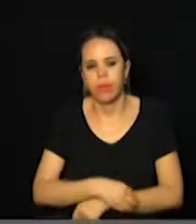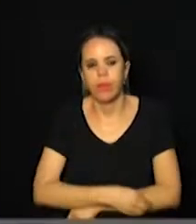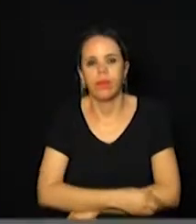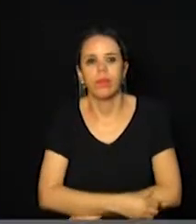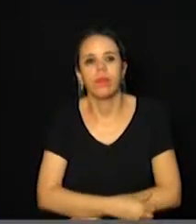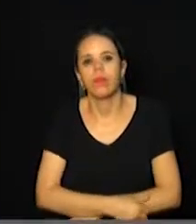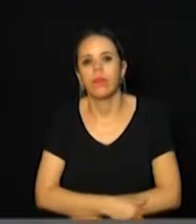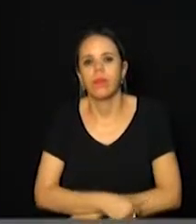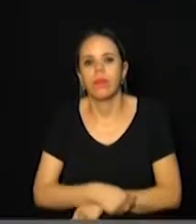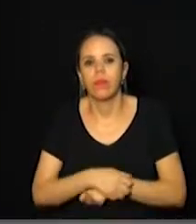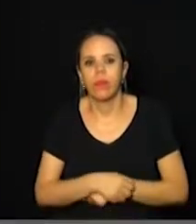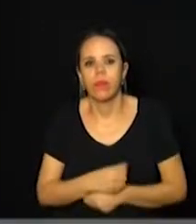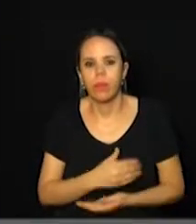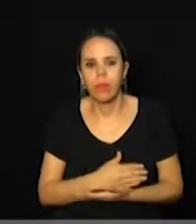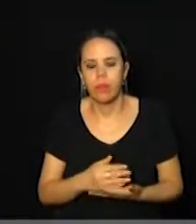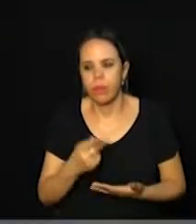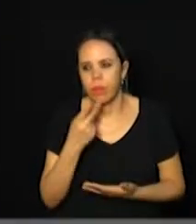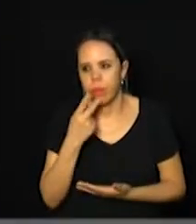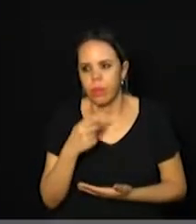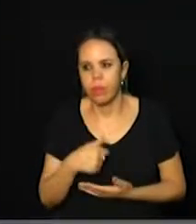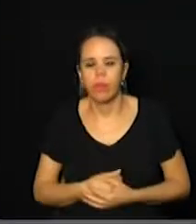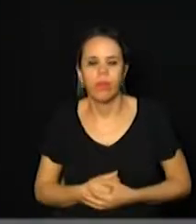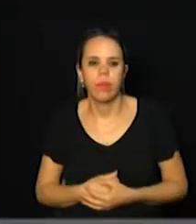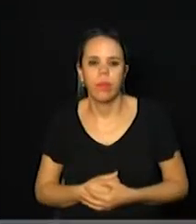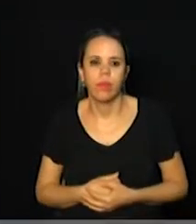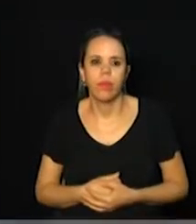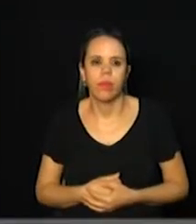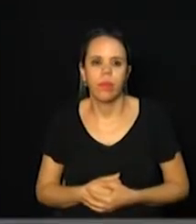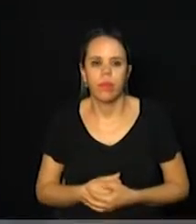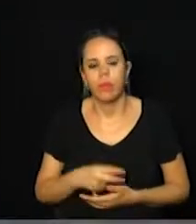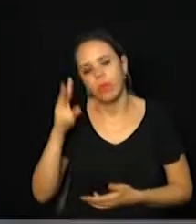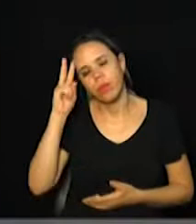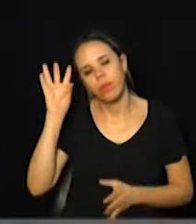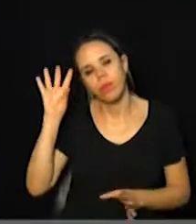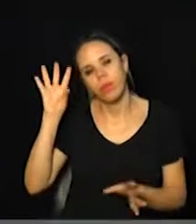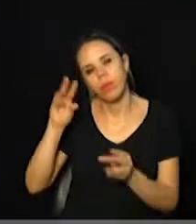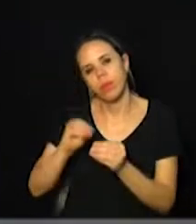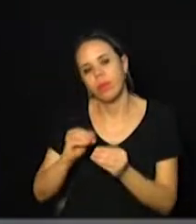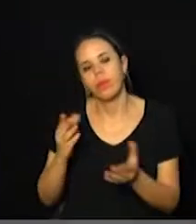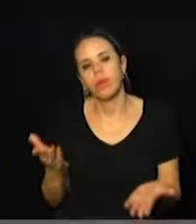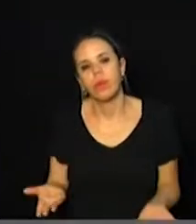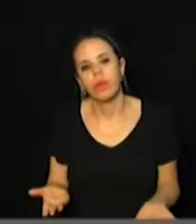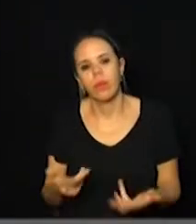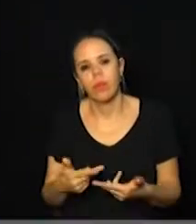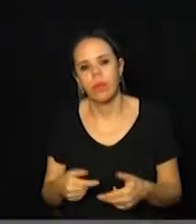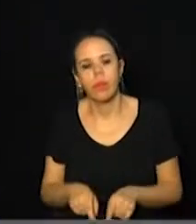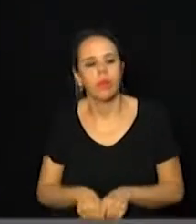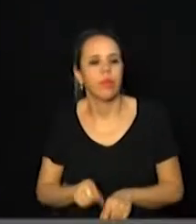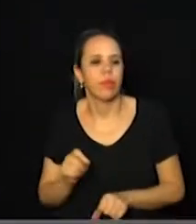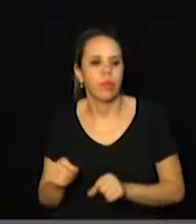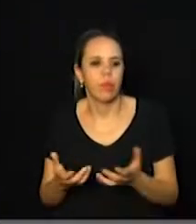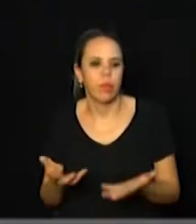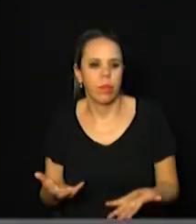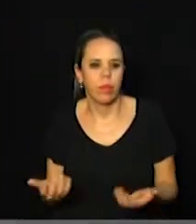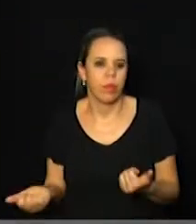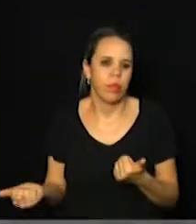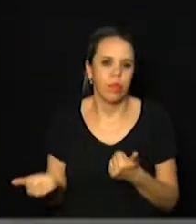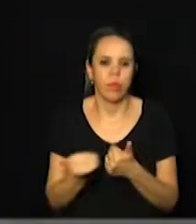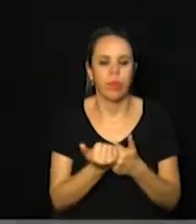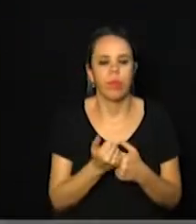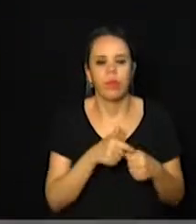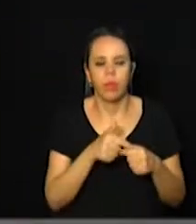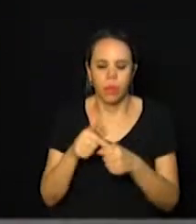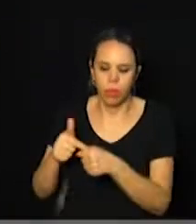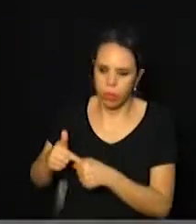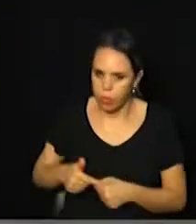é inicialmente que nós pegou eu estava em um pequeno histórico essa situação de querer substituir os